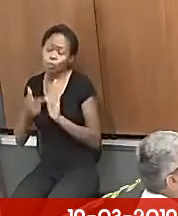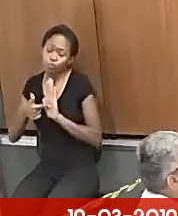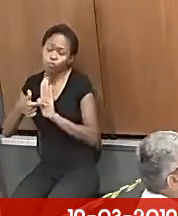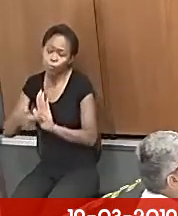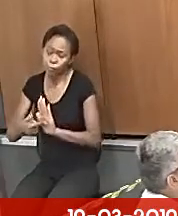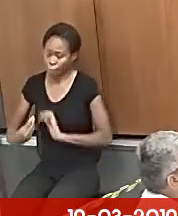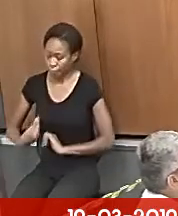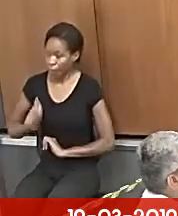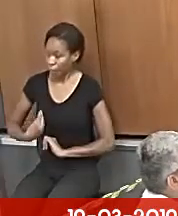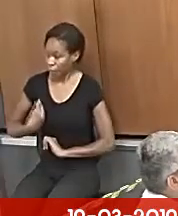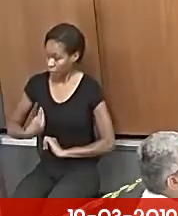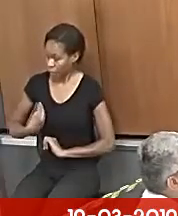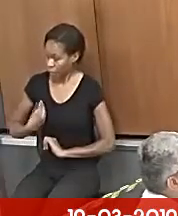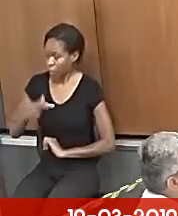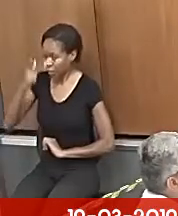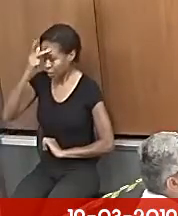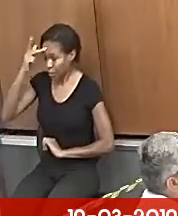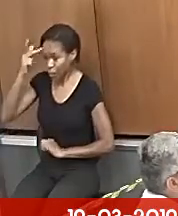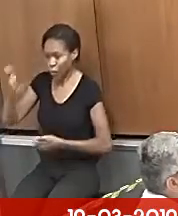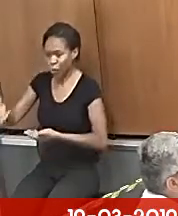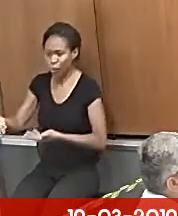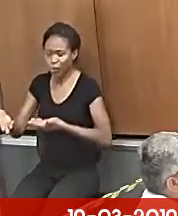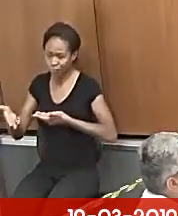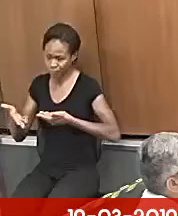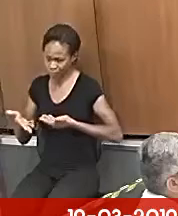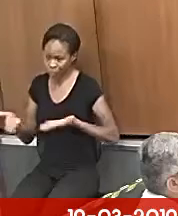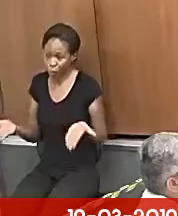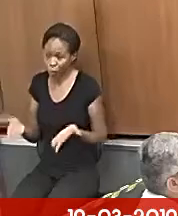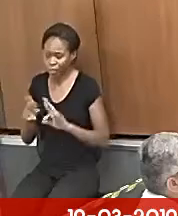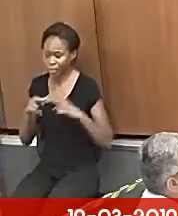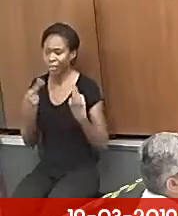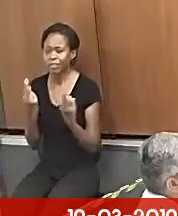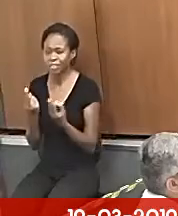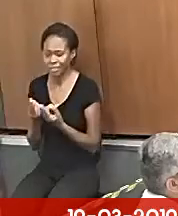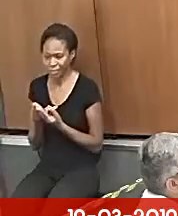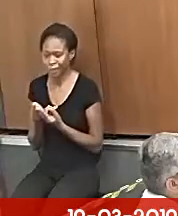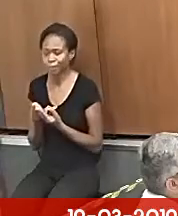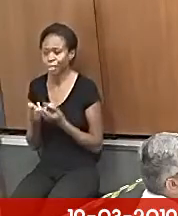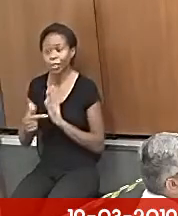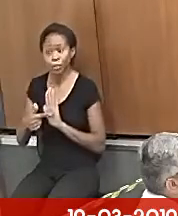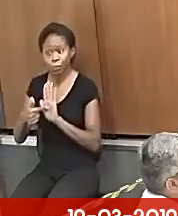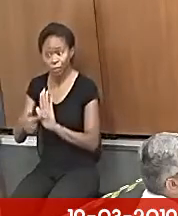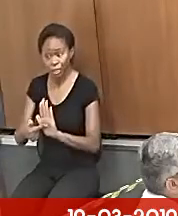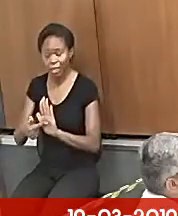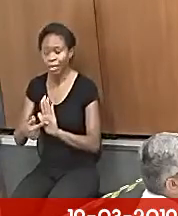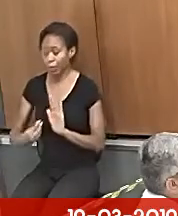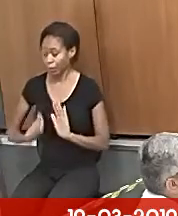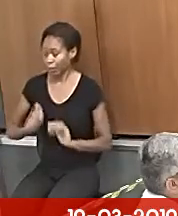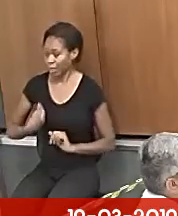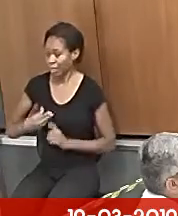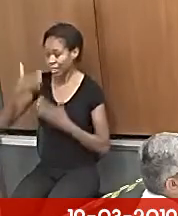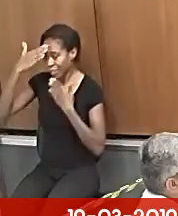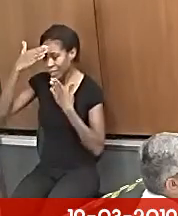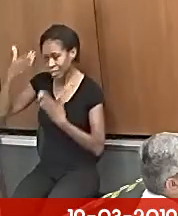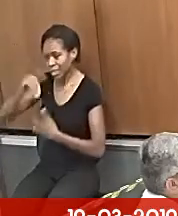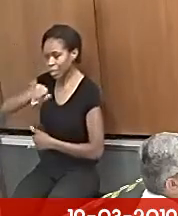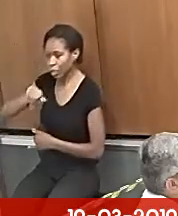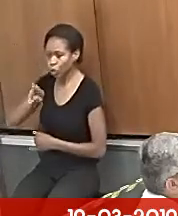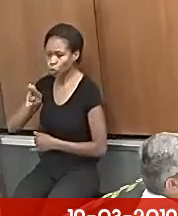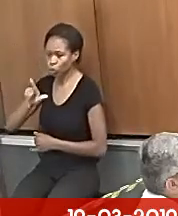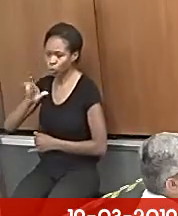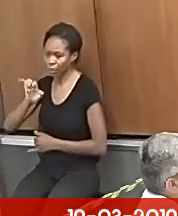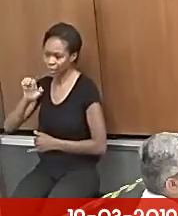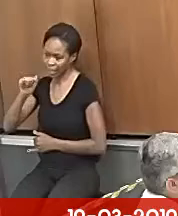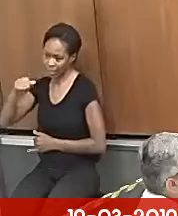as presenças dos convidados dessa reunião que ela que registrar a presença e agradecer da juliana e de